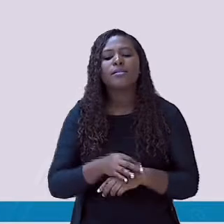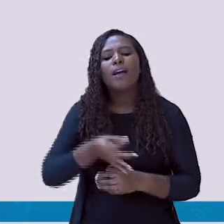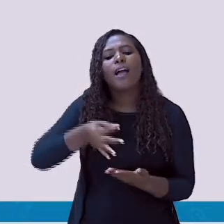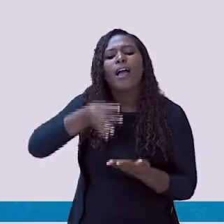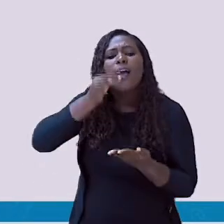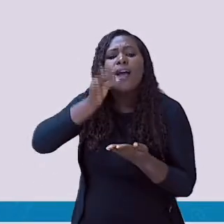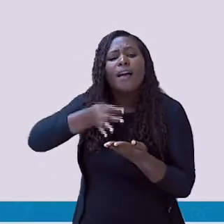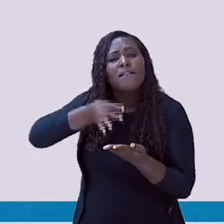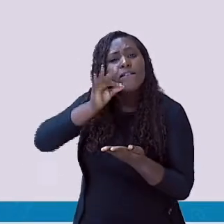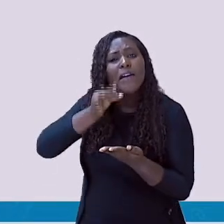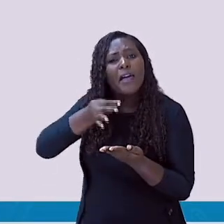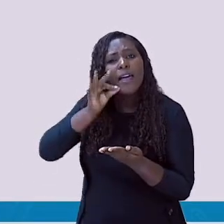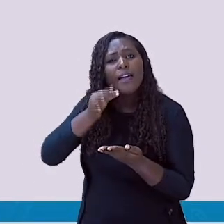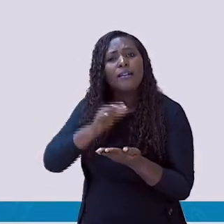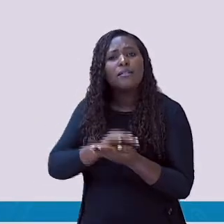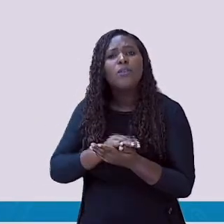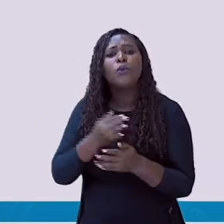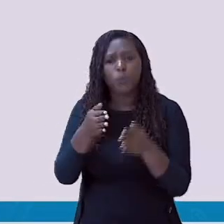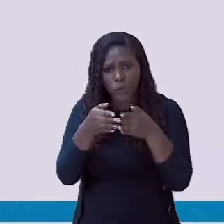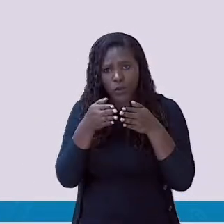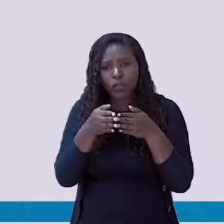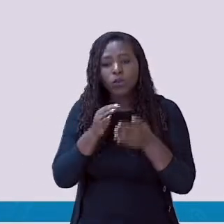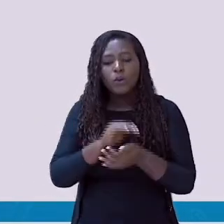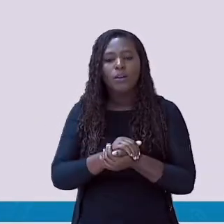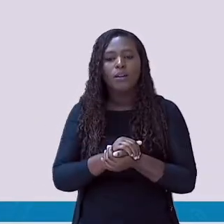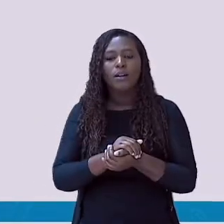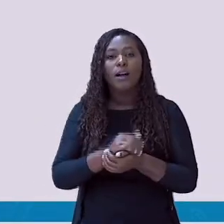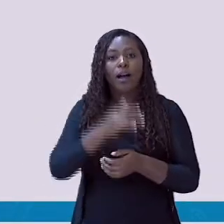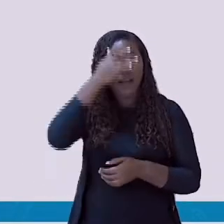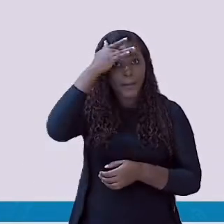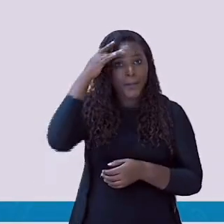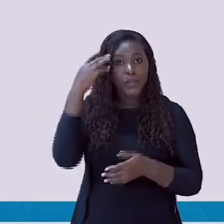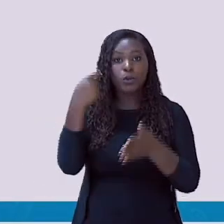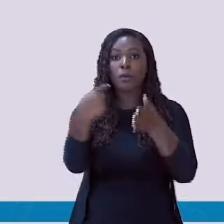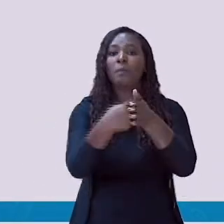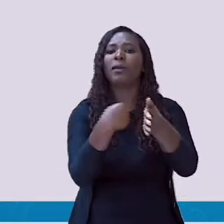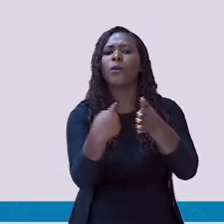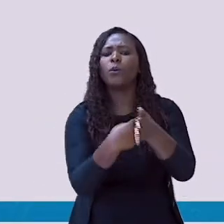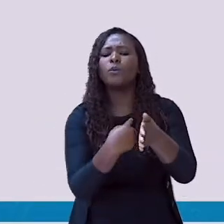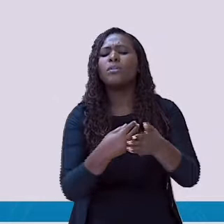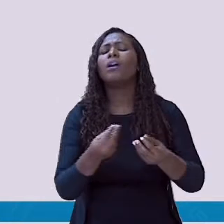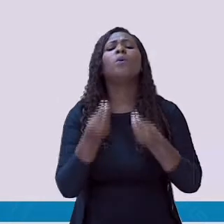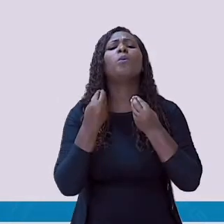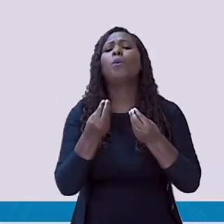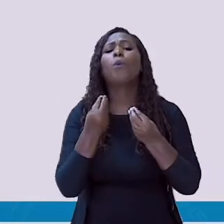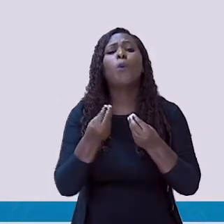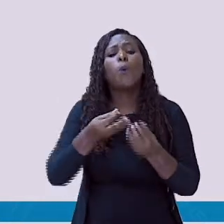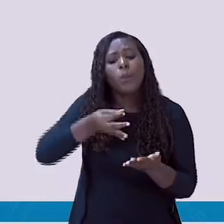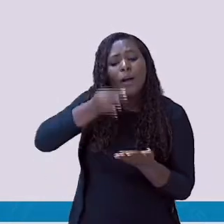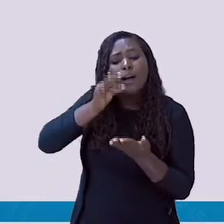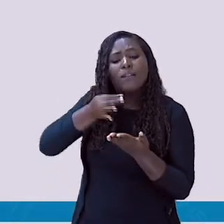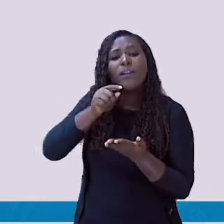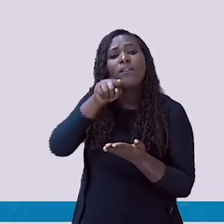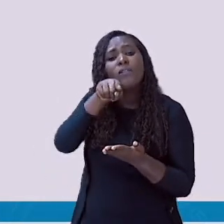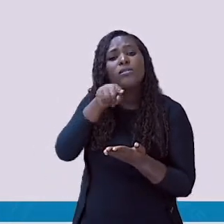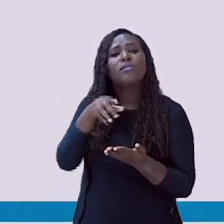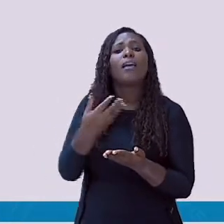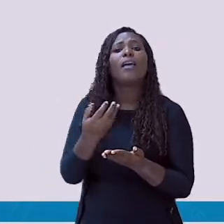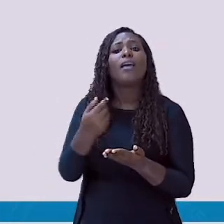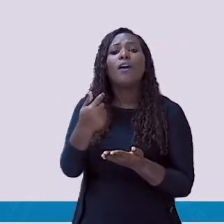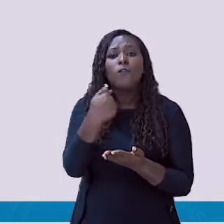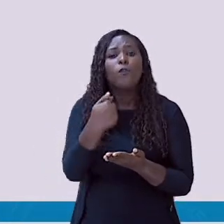uma entrevista para saber como eu quero o meu café. E existem vários outros modelos